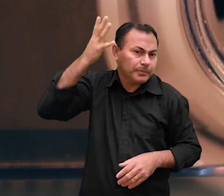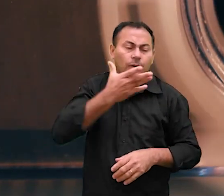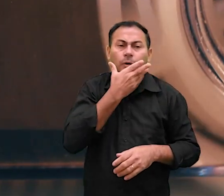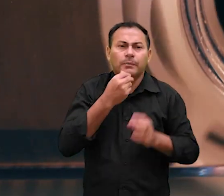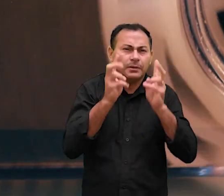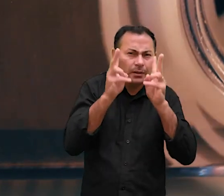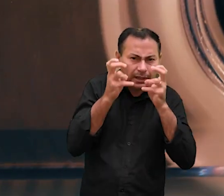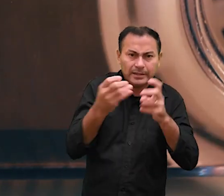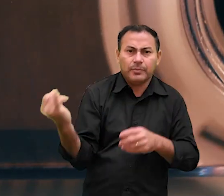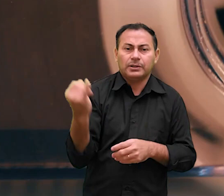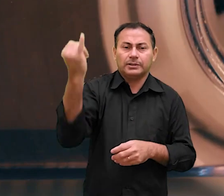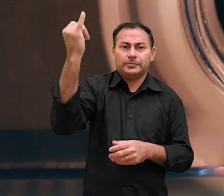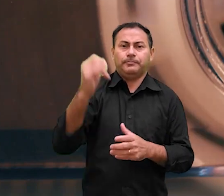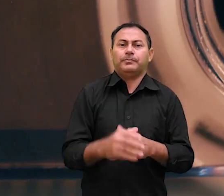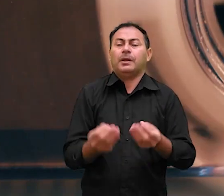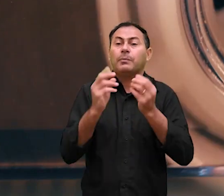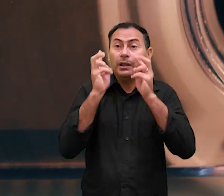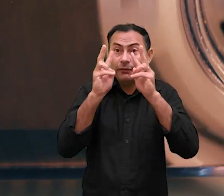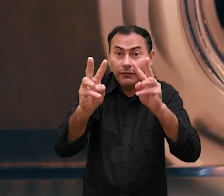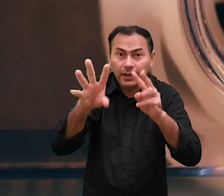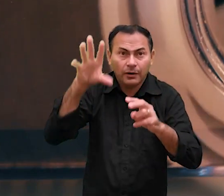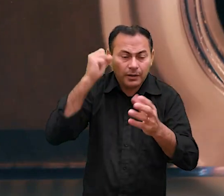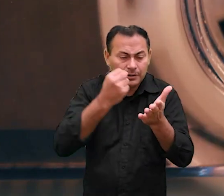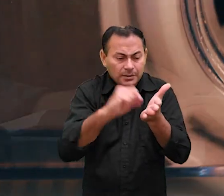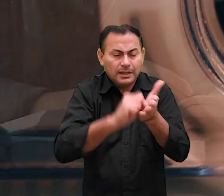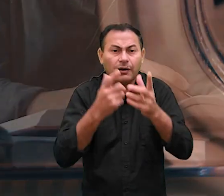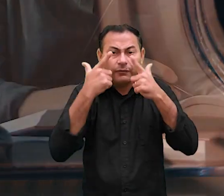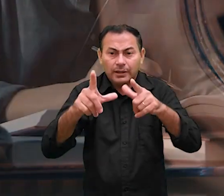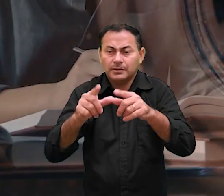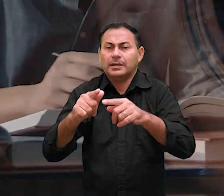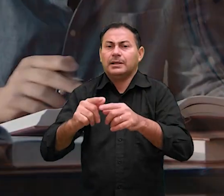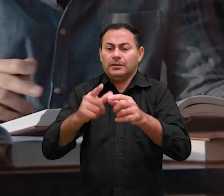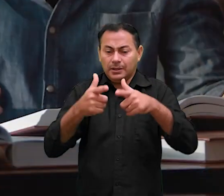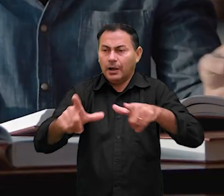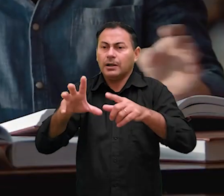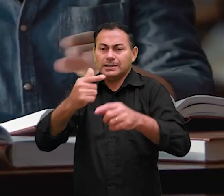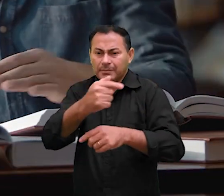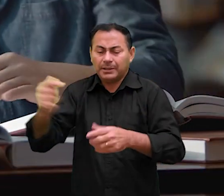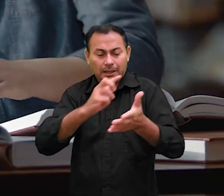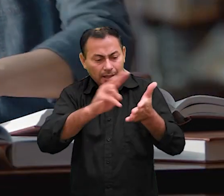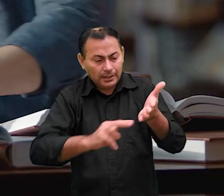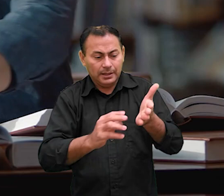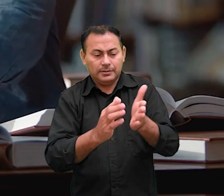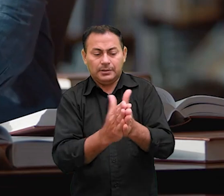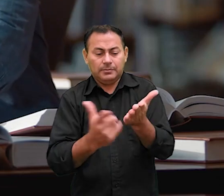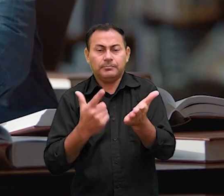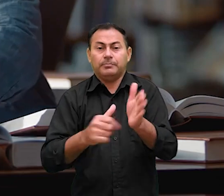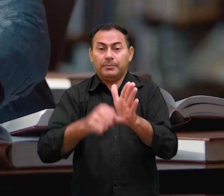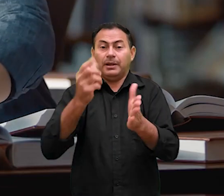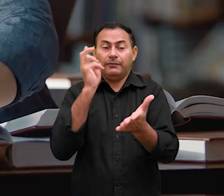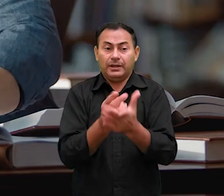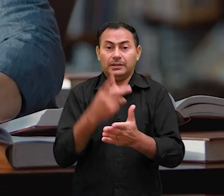Esse homem fez uma observação muito importante. Como ele ouvia as Escrituras em fita cassete semana após semana e lia as Escrituras